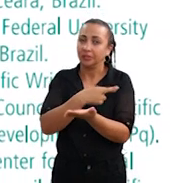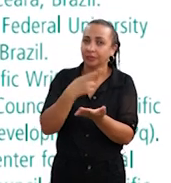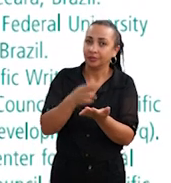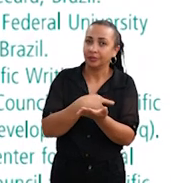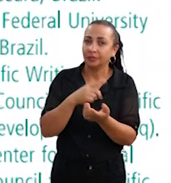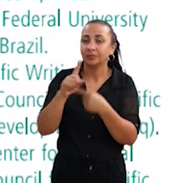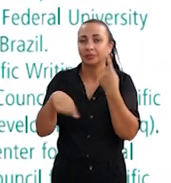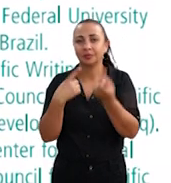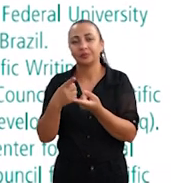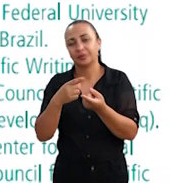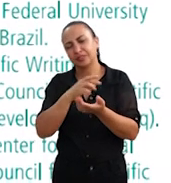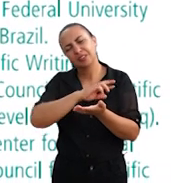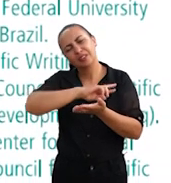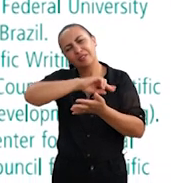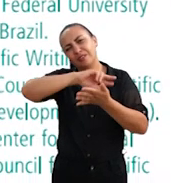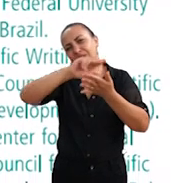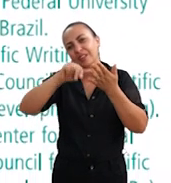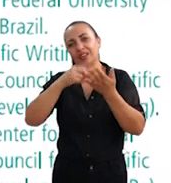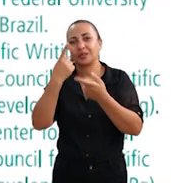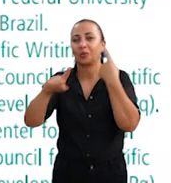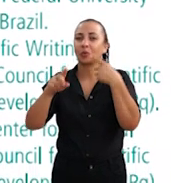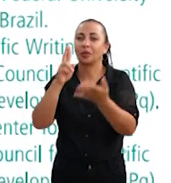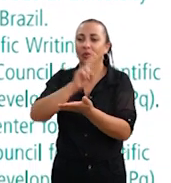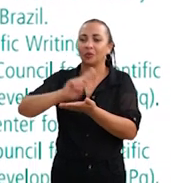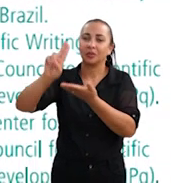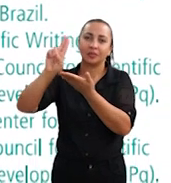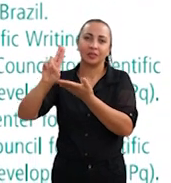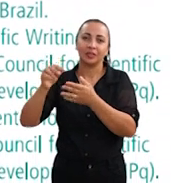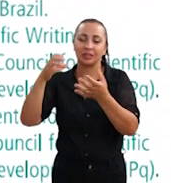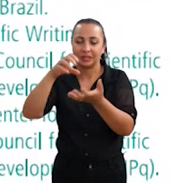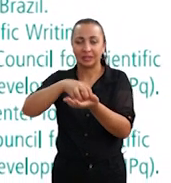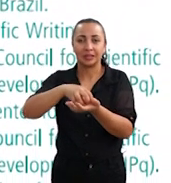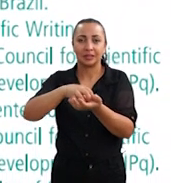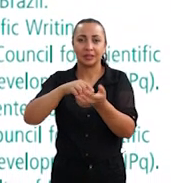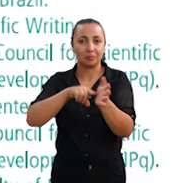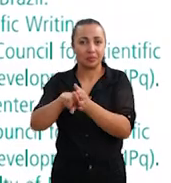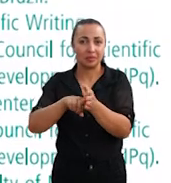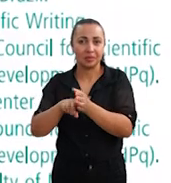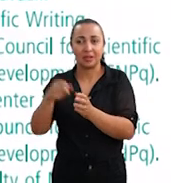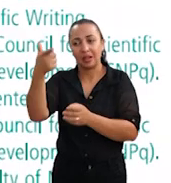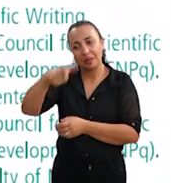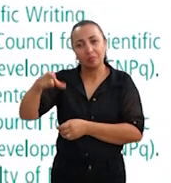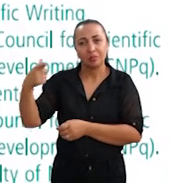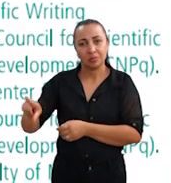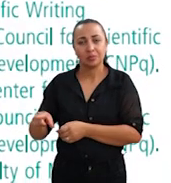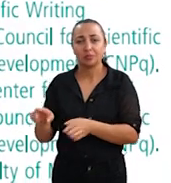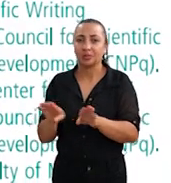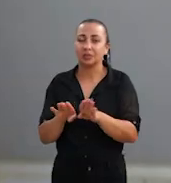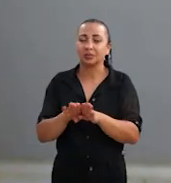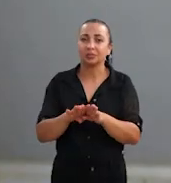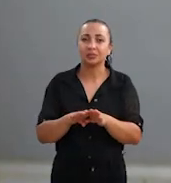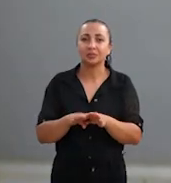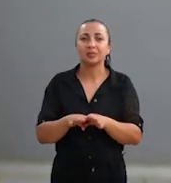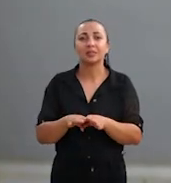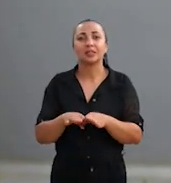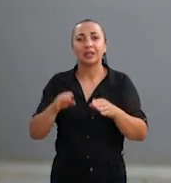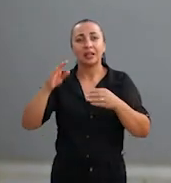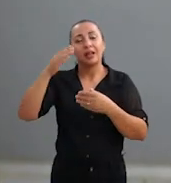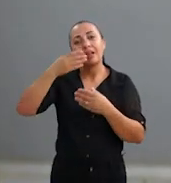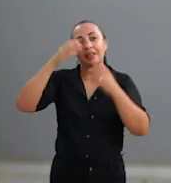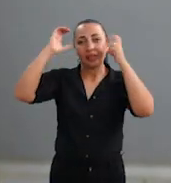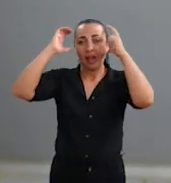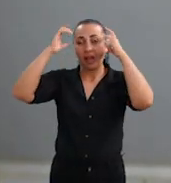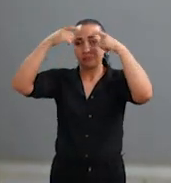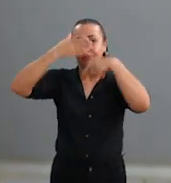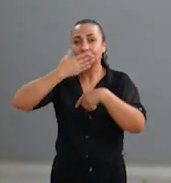a publicação, várias outras universidades e centros de pesquisa repetiram, né? Da Arábia